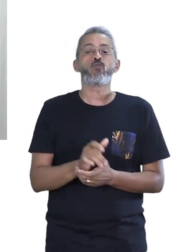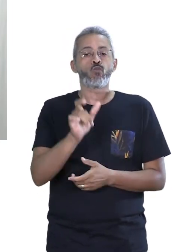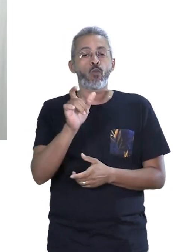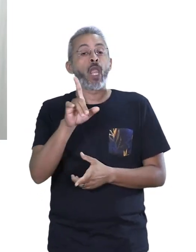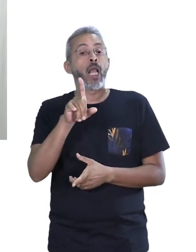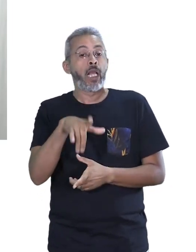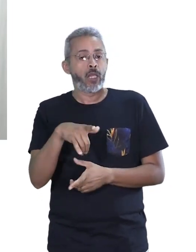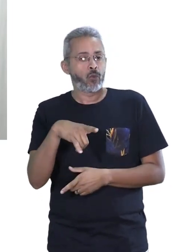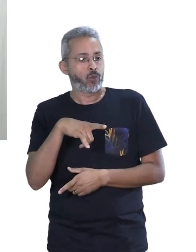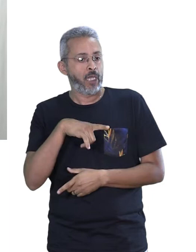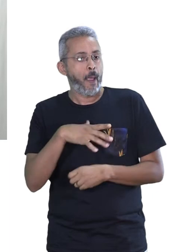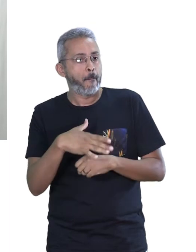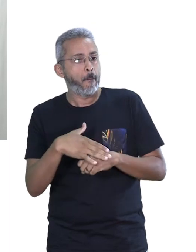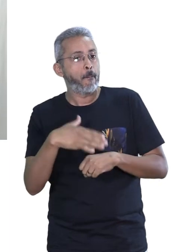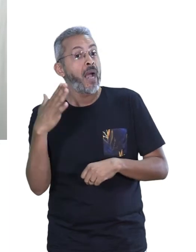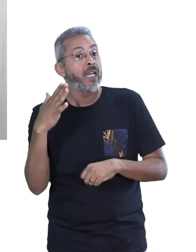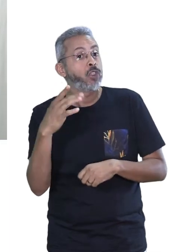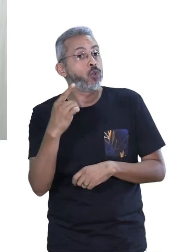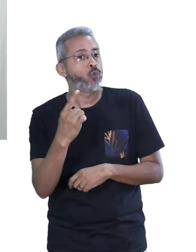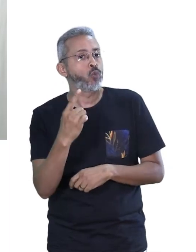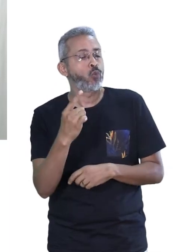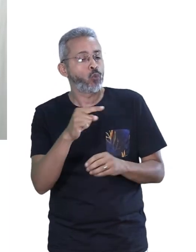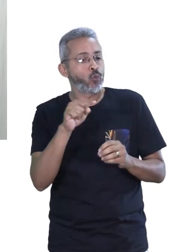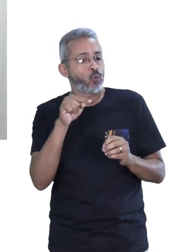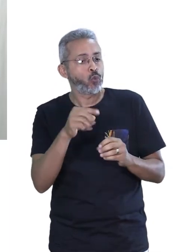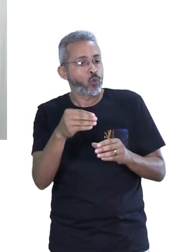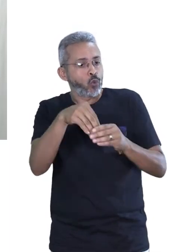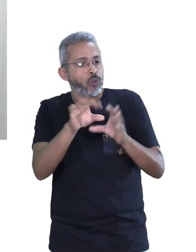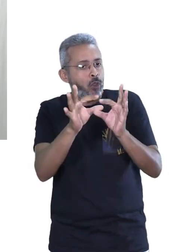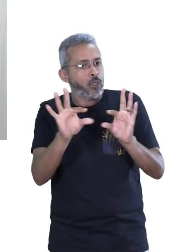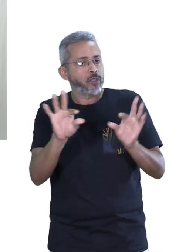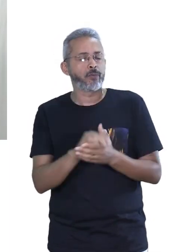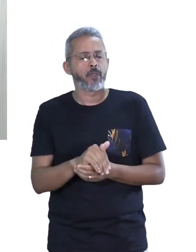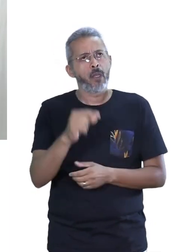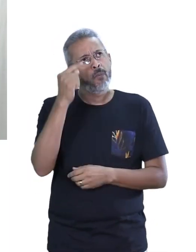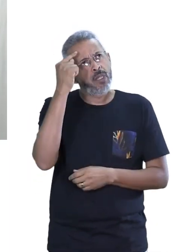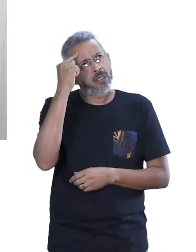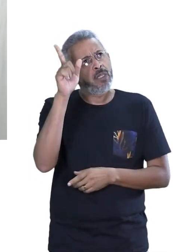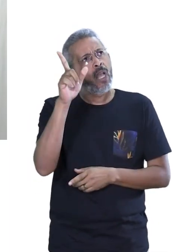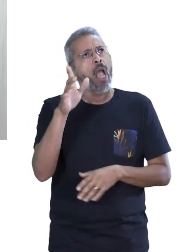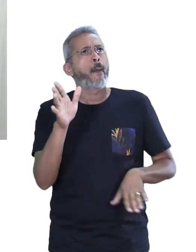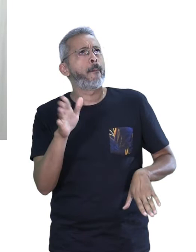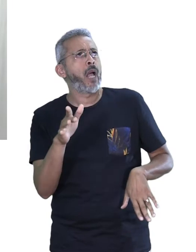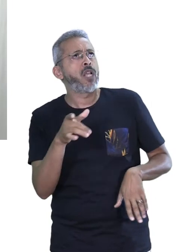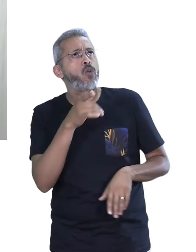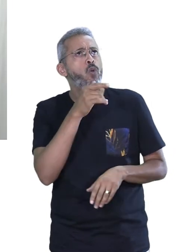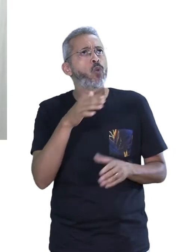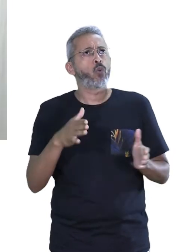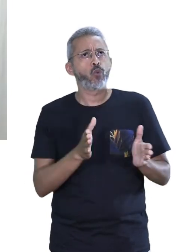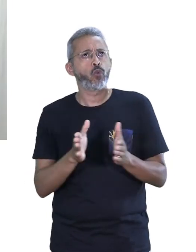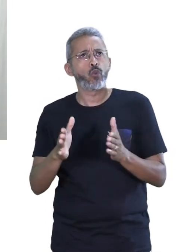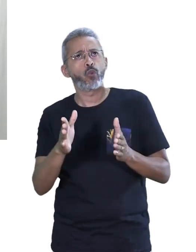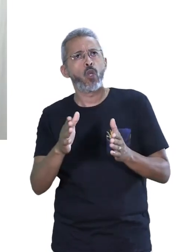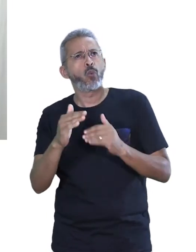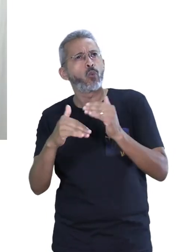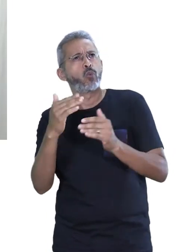Sujeito composto é o que possui mais de um núcleo na oração. Pensem em as praias e